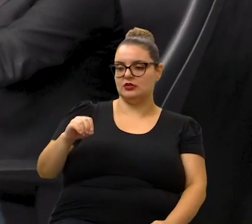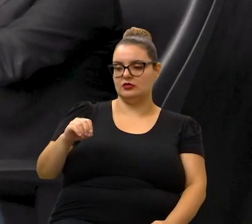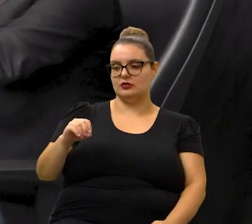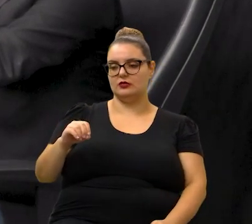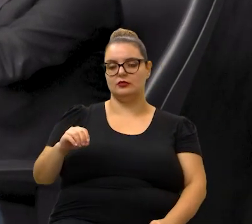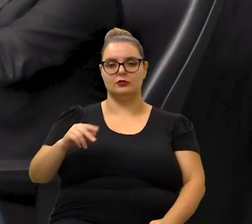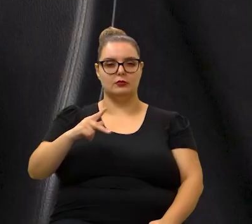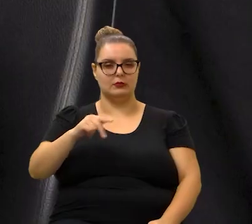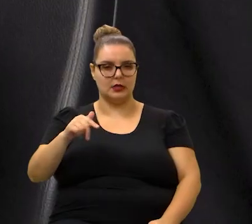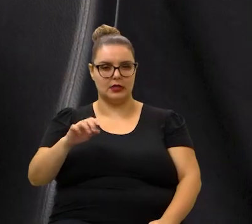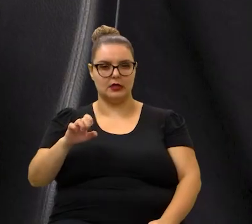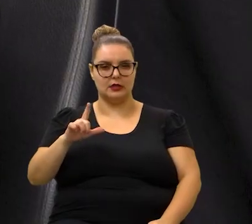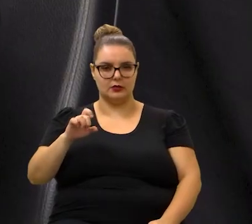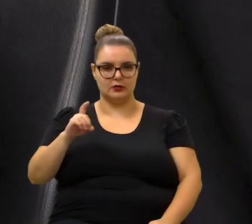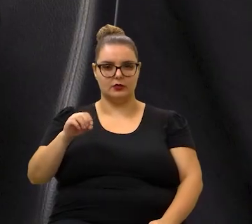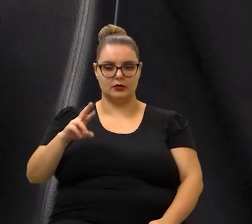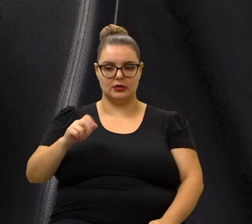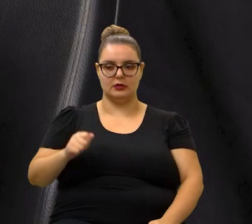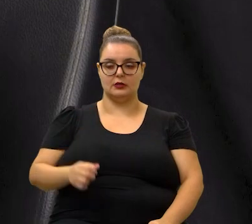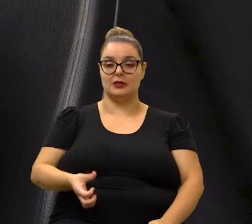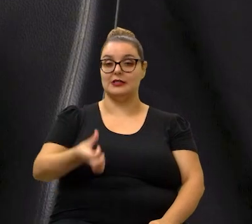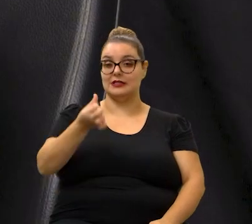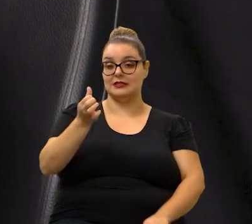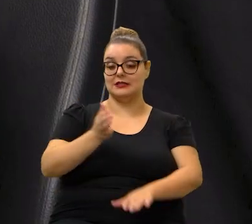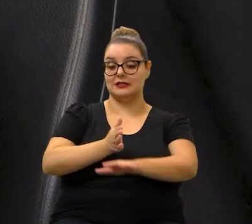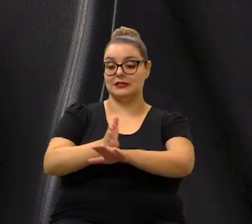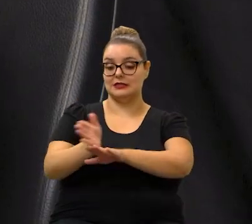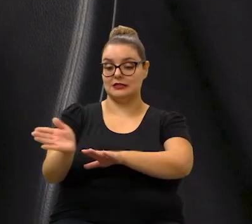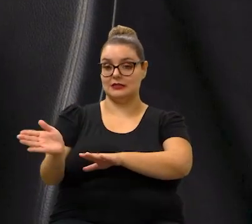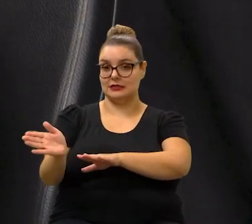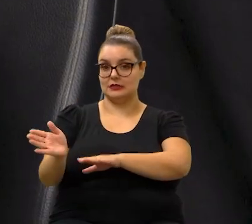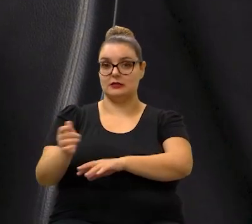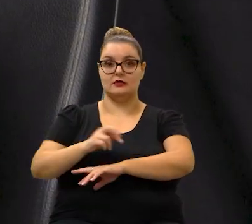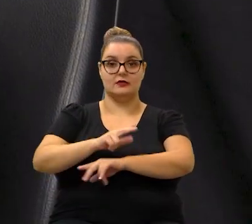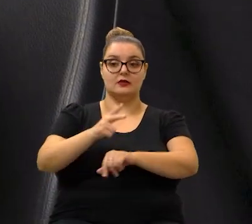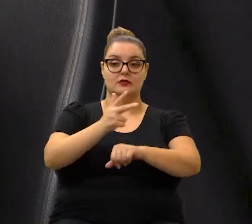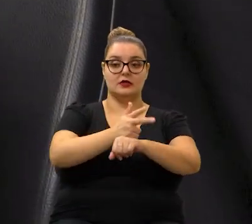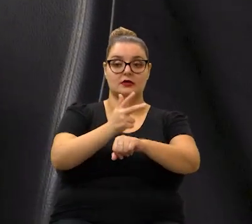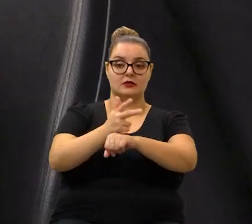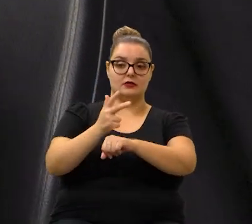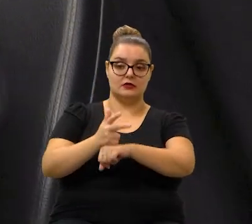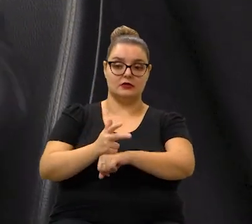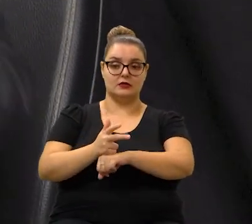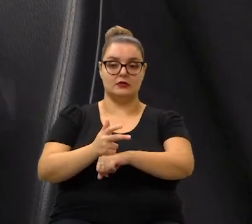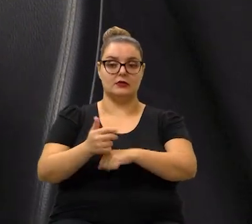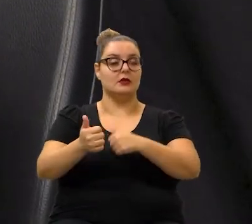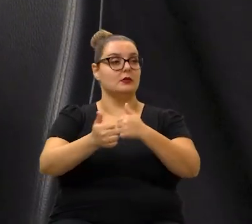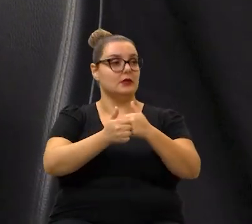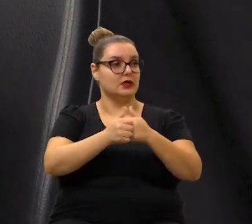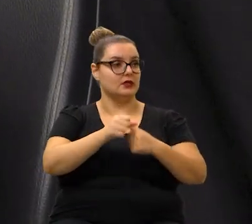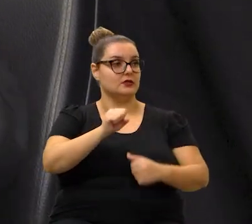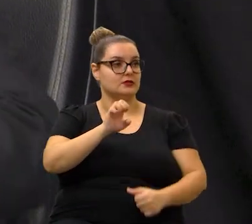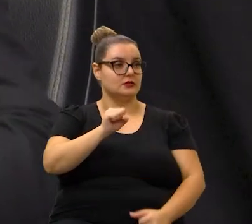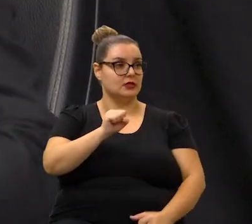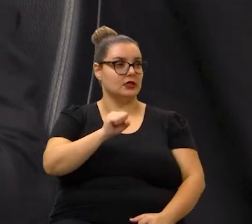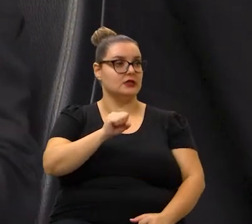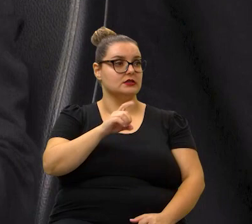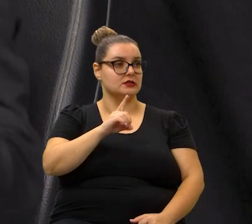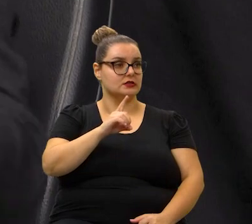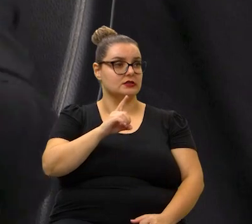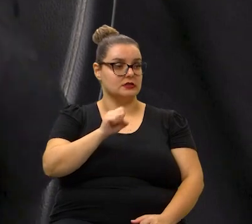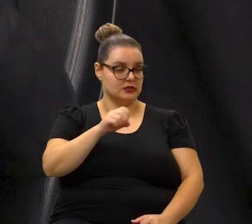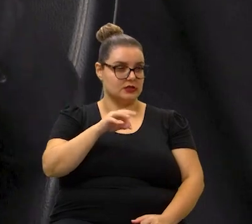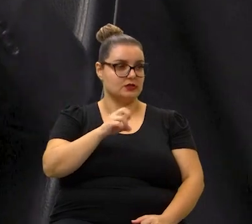Eldourado lá são seis entradas Olha só então foram muitas câmeras nós fizemos uma célula de monitoramento